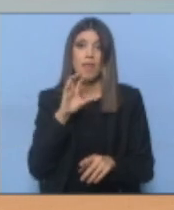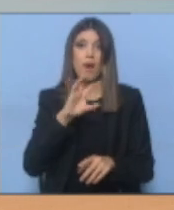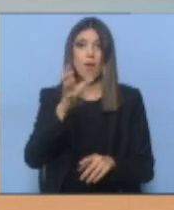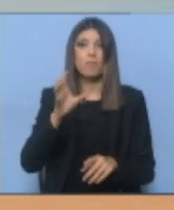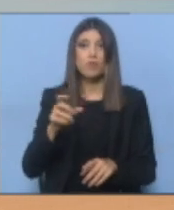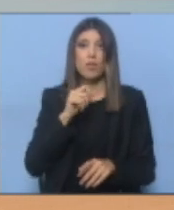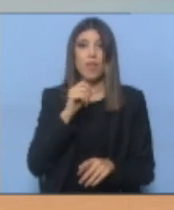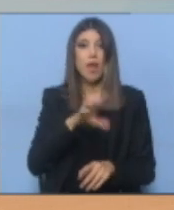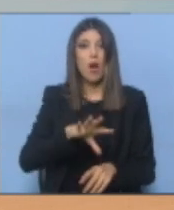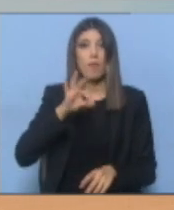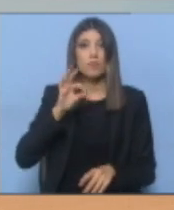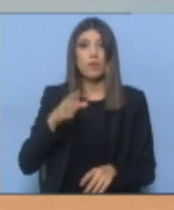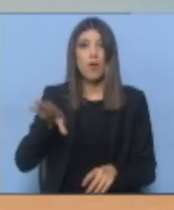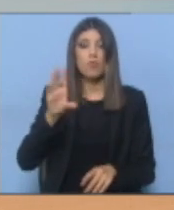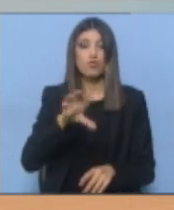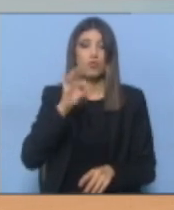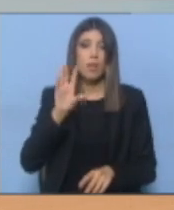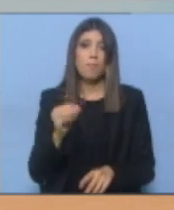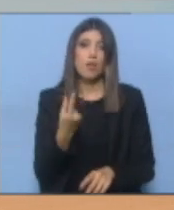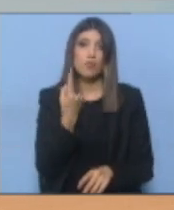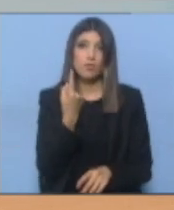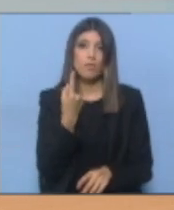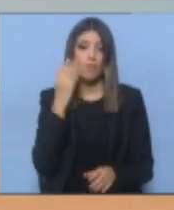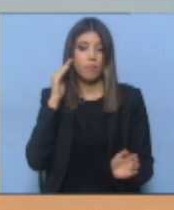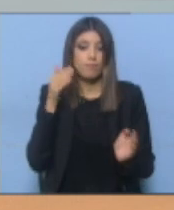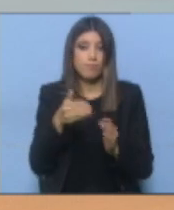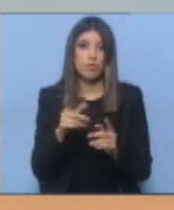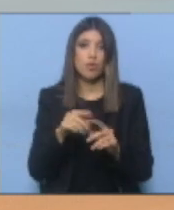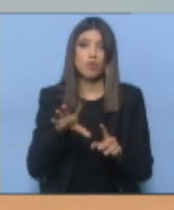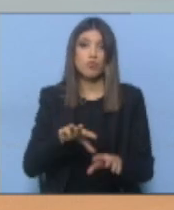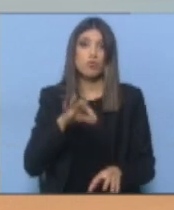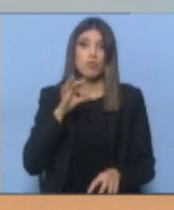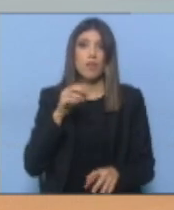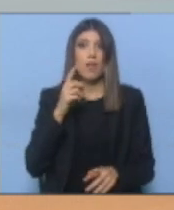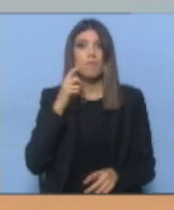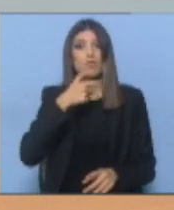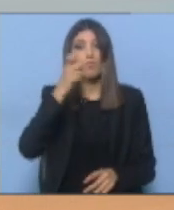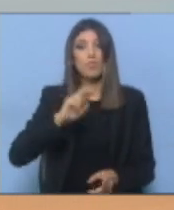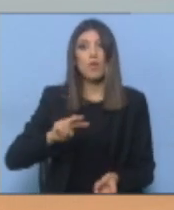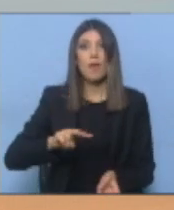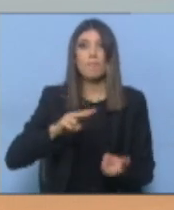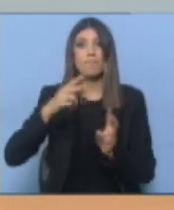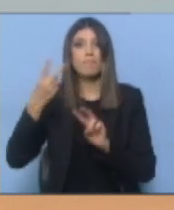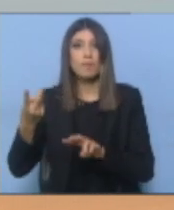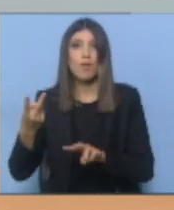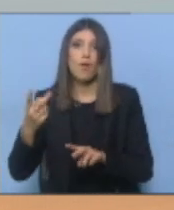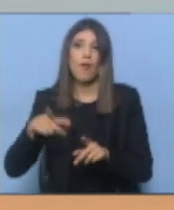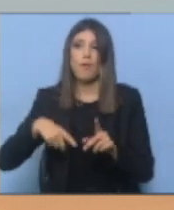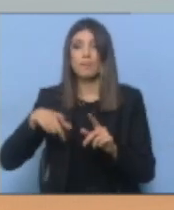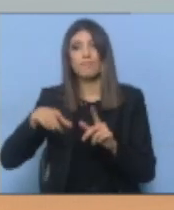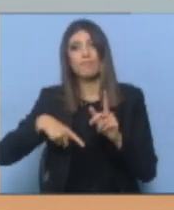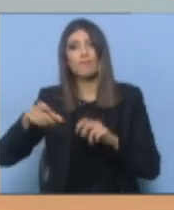onde se quisessem focar. Nós, neste caso, escolhemos migrantes e requerentes de asilo, porque tem sido uma área que nós temos trabalhado muito a nível